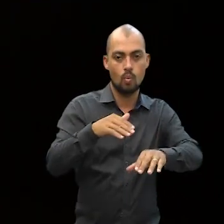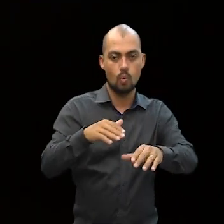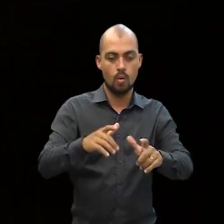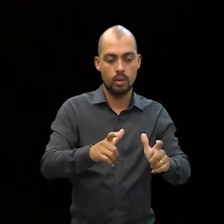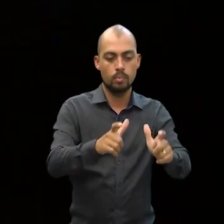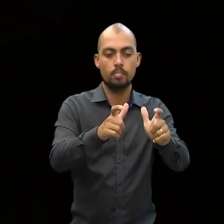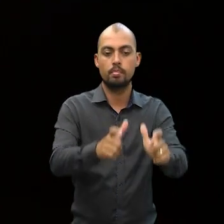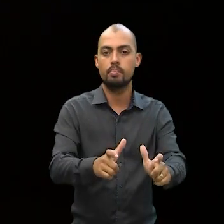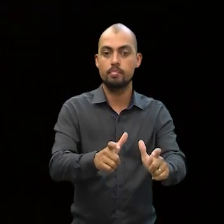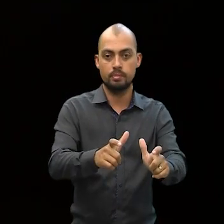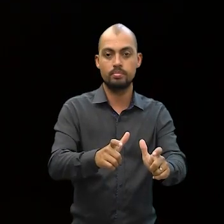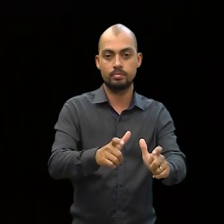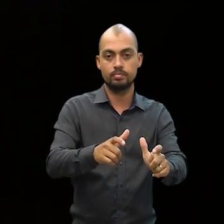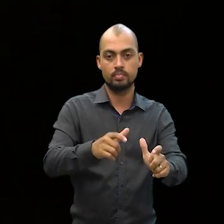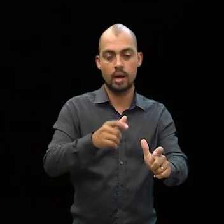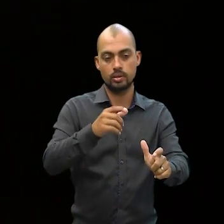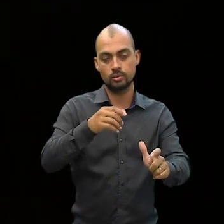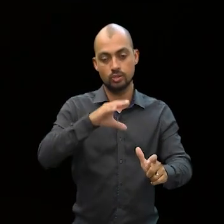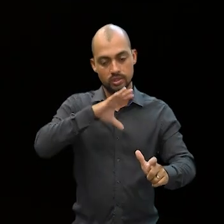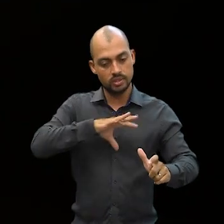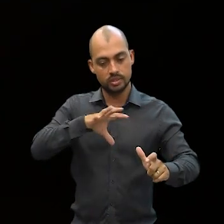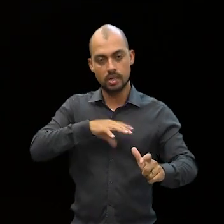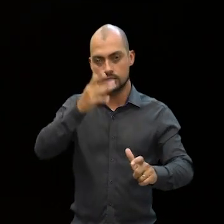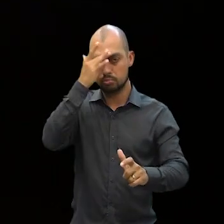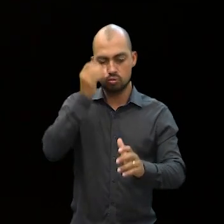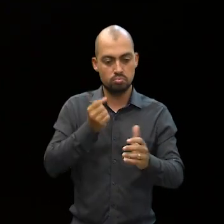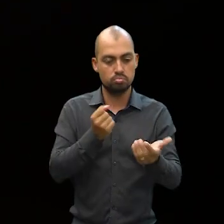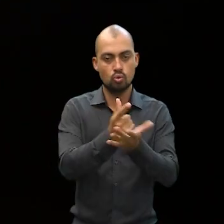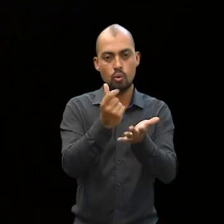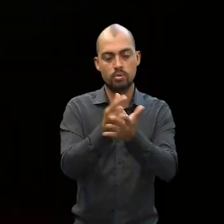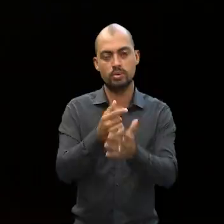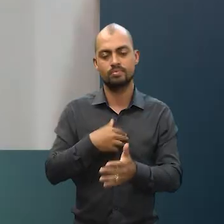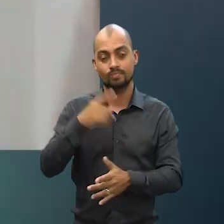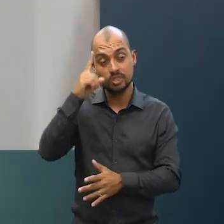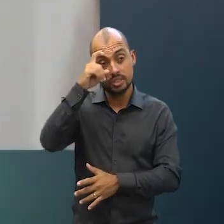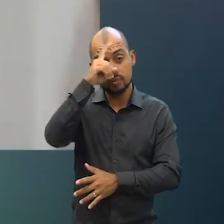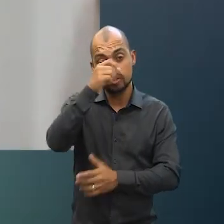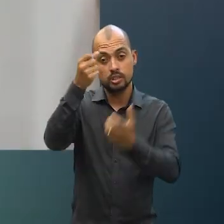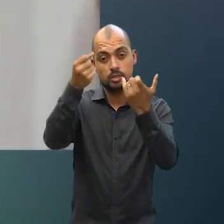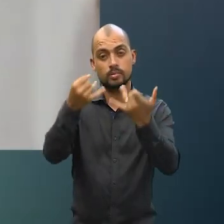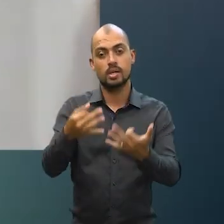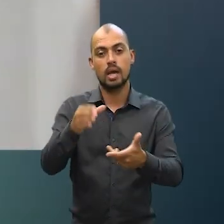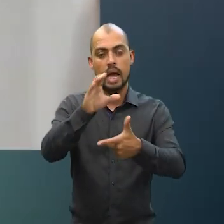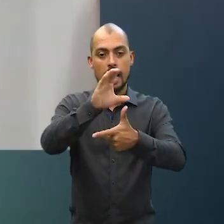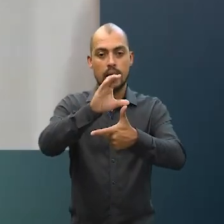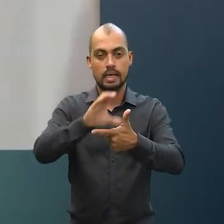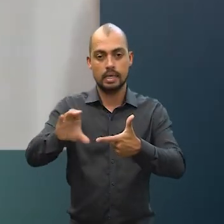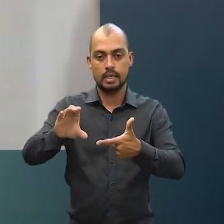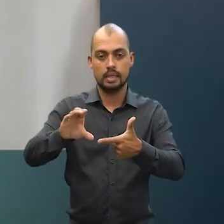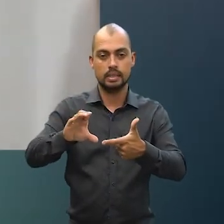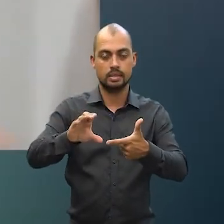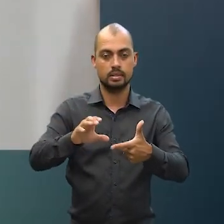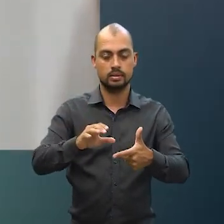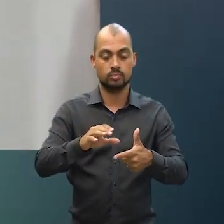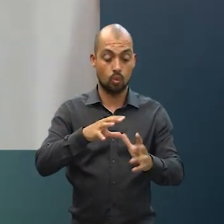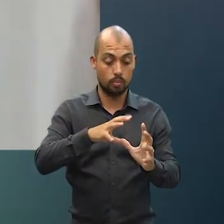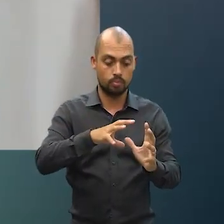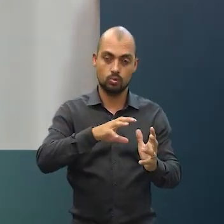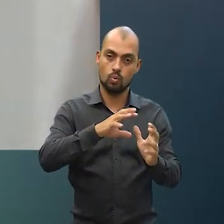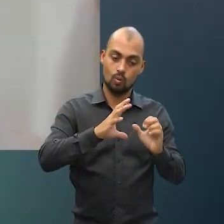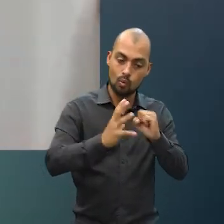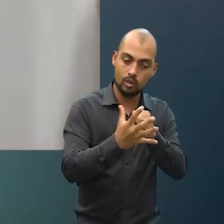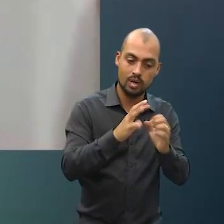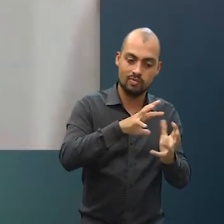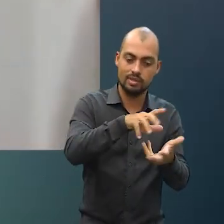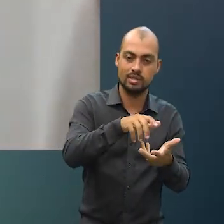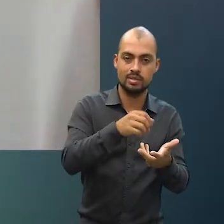do município, né? E eu acho que isso é uma coisa, né? É difícil a gente falar que da crise sai, de uma pandemia sai alguma coisa legal, mas isso é